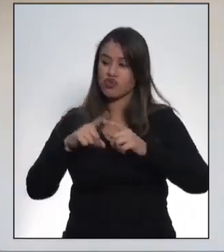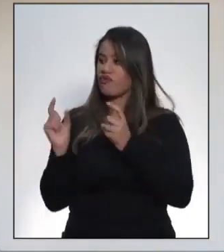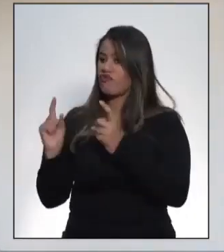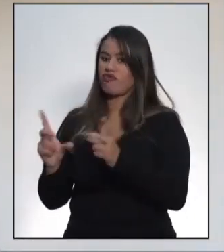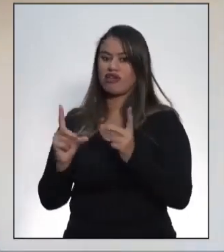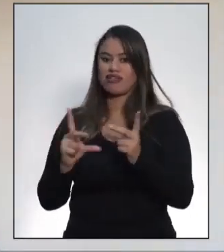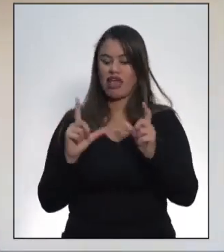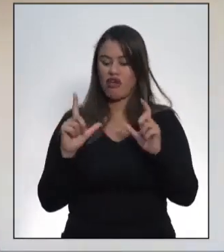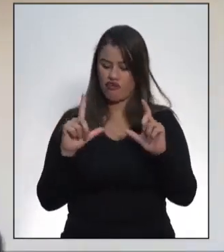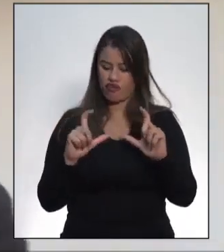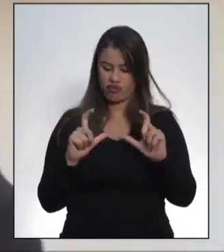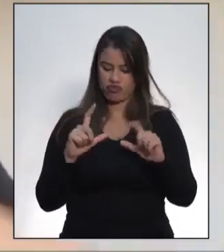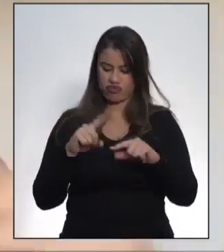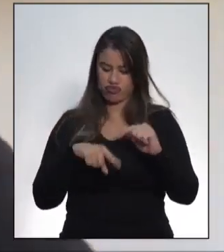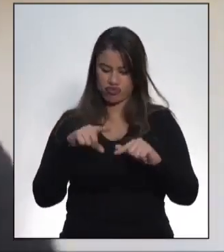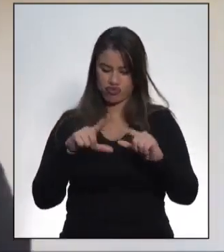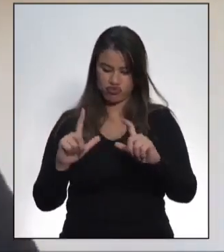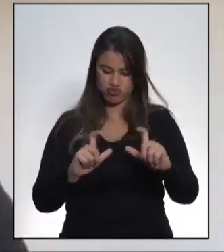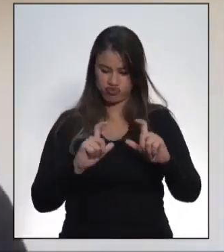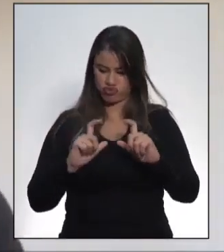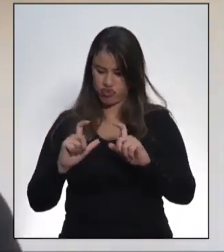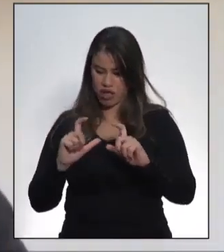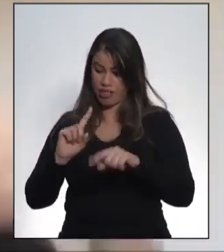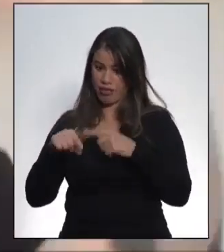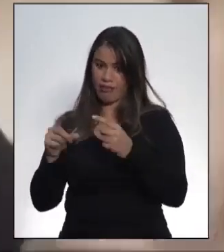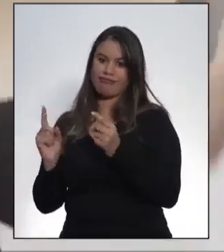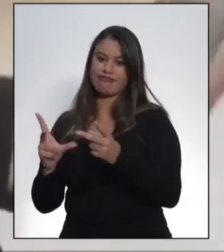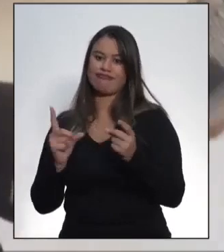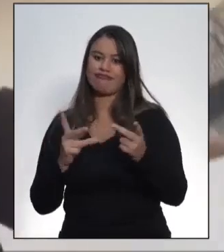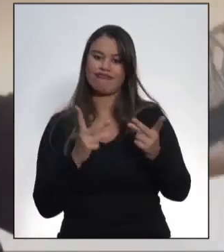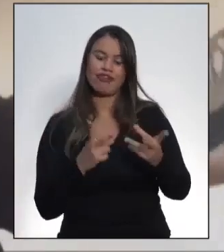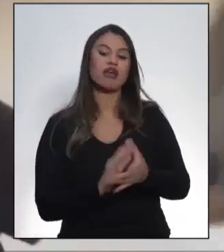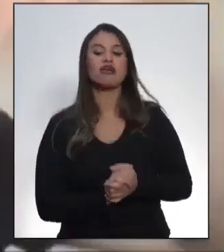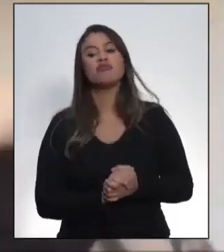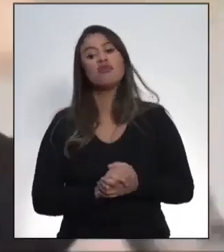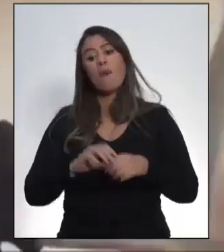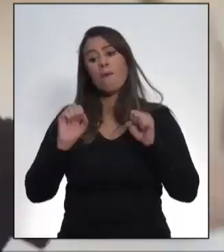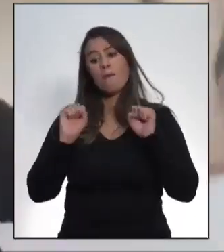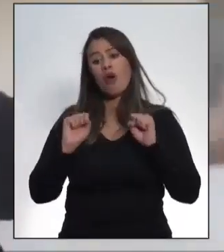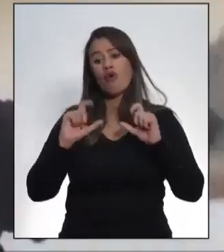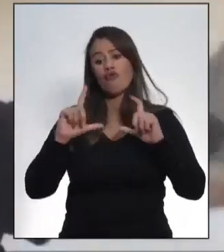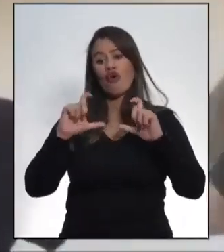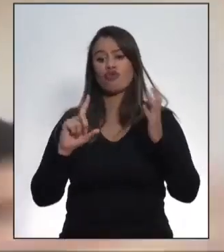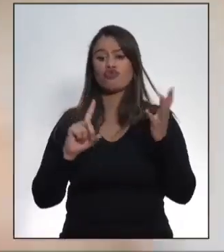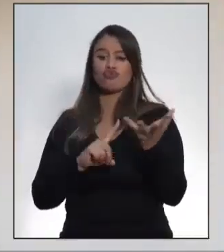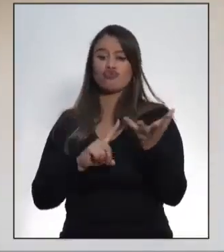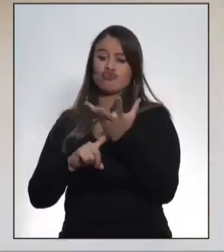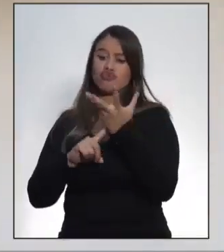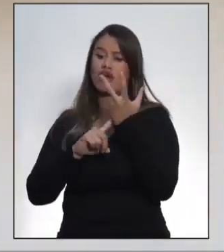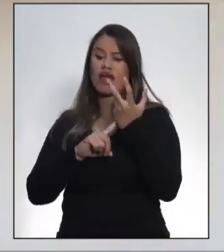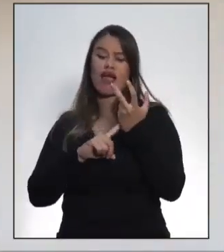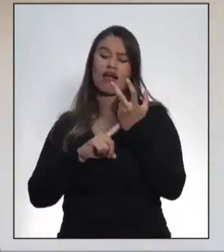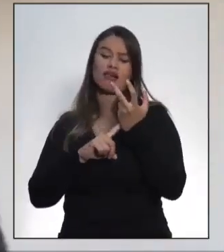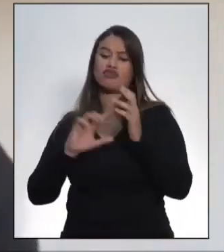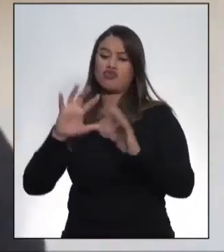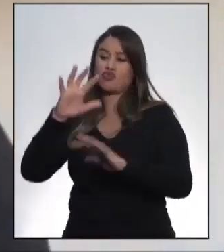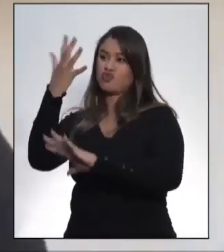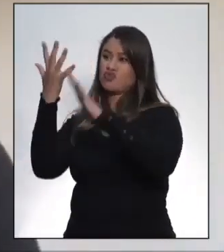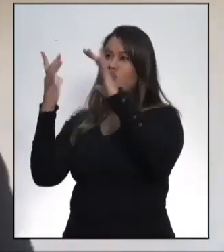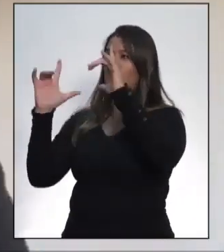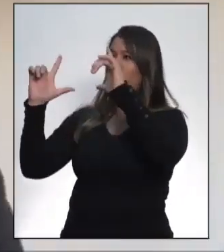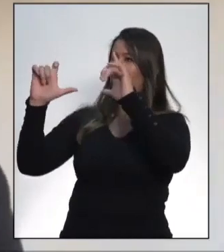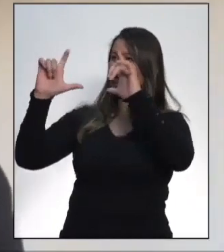Você pode ser uma fotógrafa artística, uma fotógrafa de paisagens e vender essas fotos numa galeria. Você